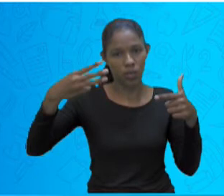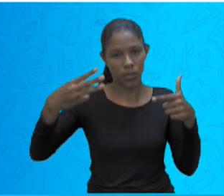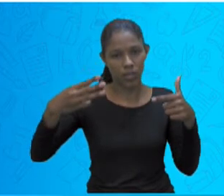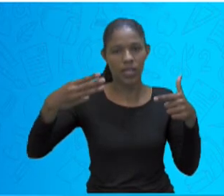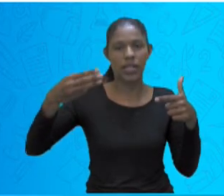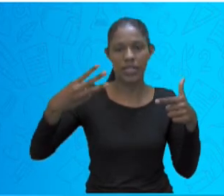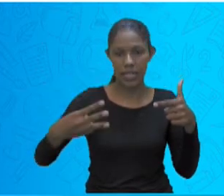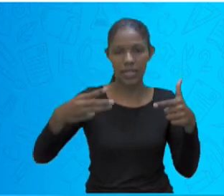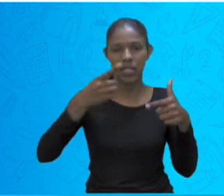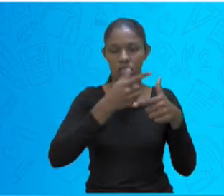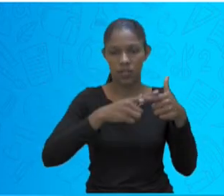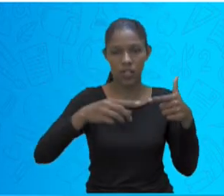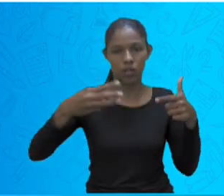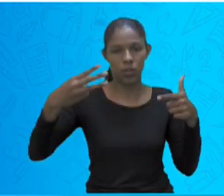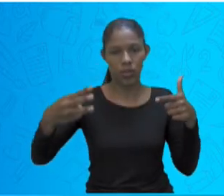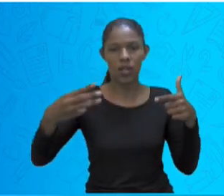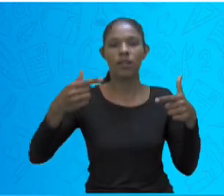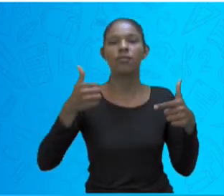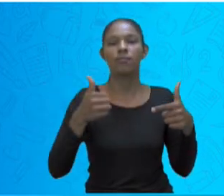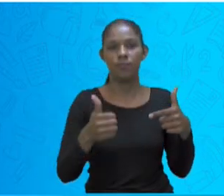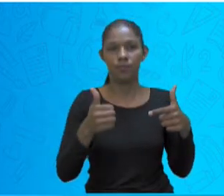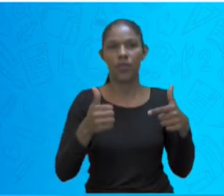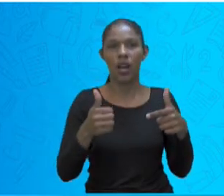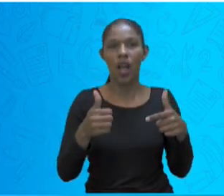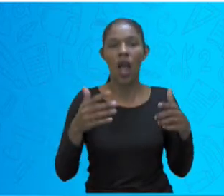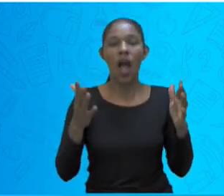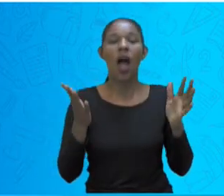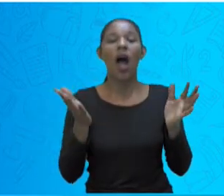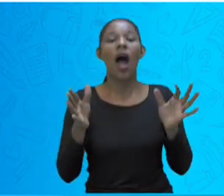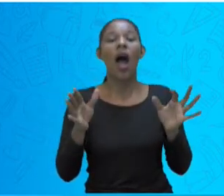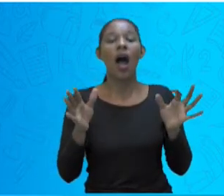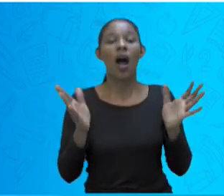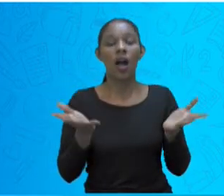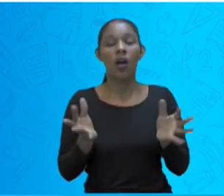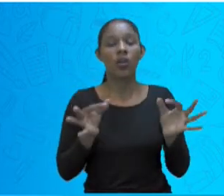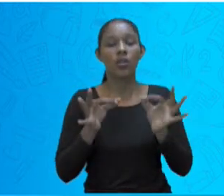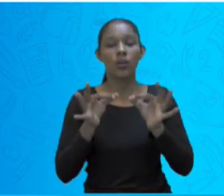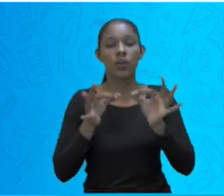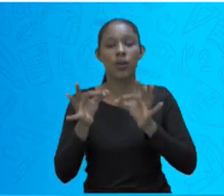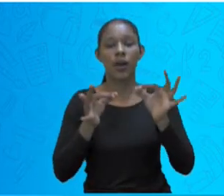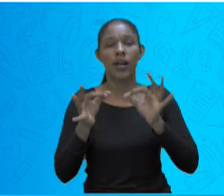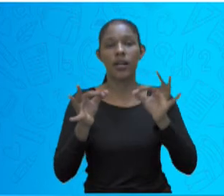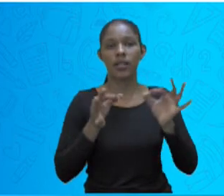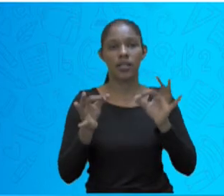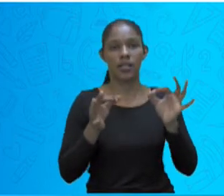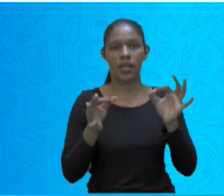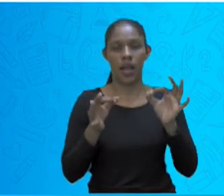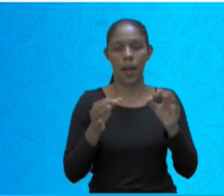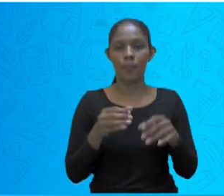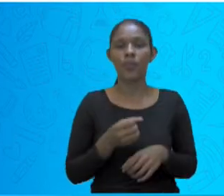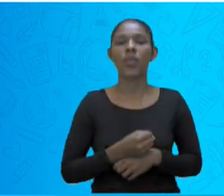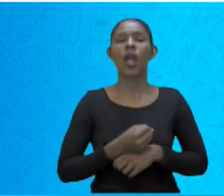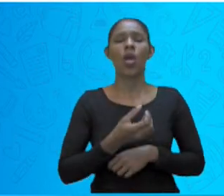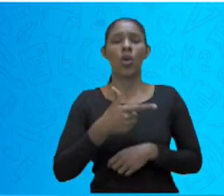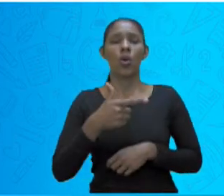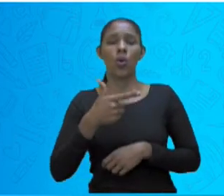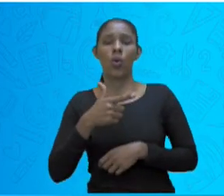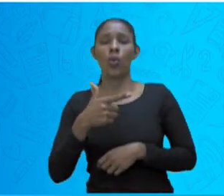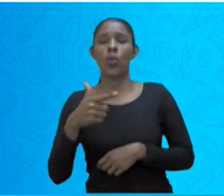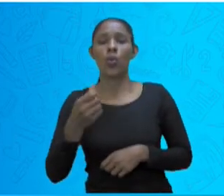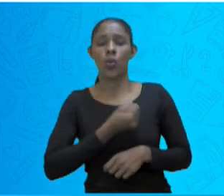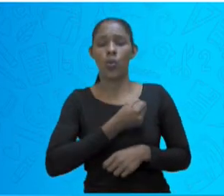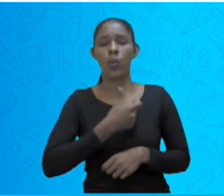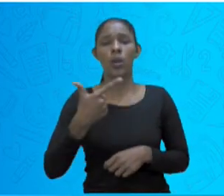3. Dividido por 3, 1. Agora eu vou só agrupar os meus fatores. Quantas vezes o 2 se